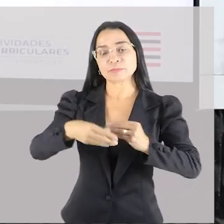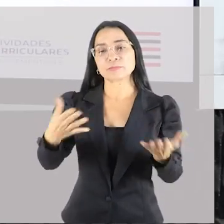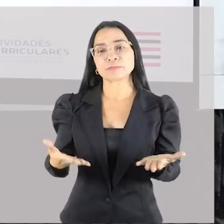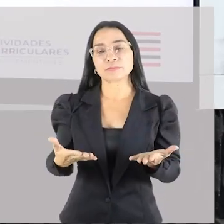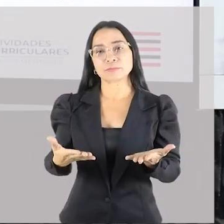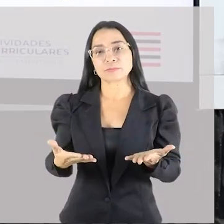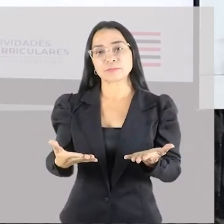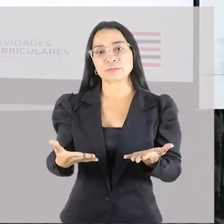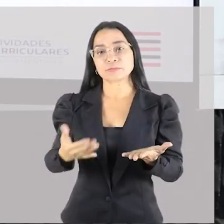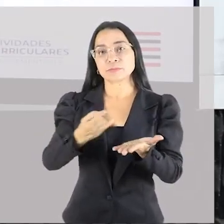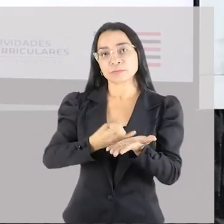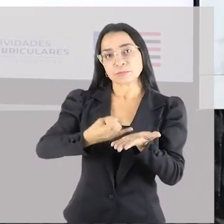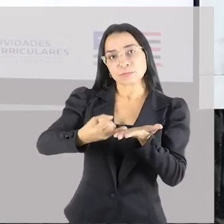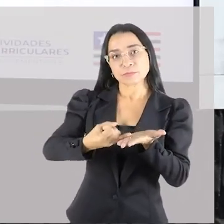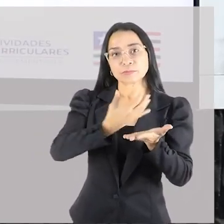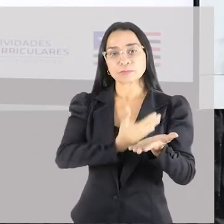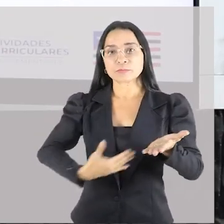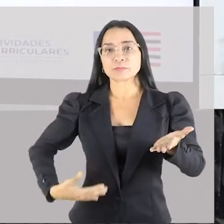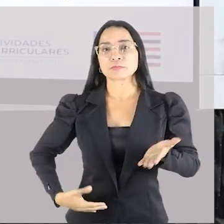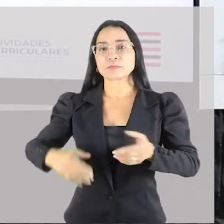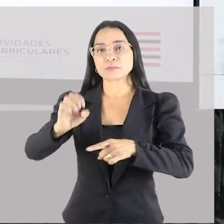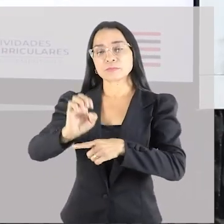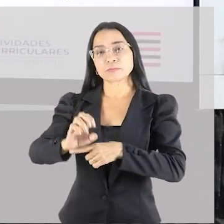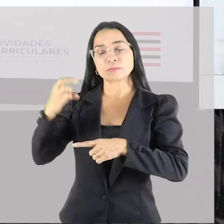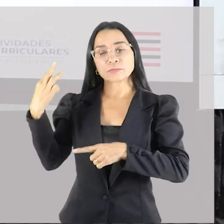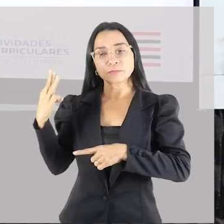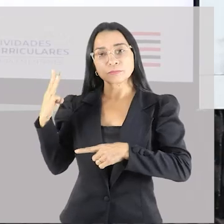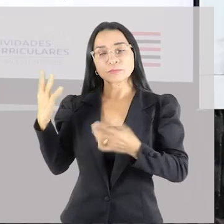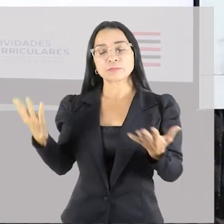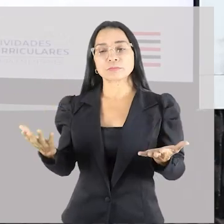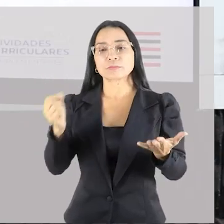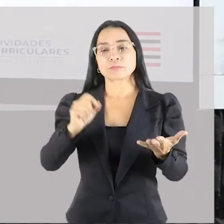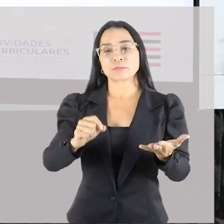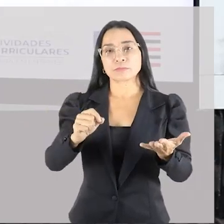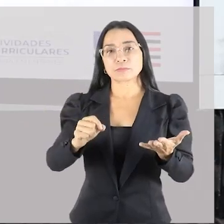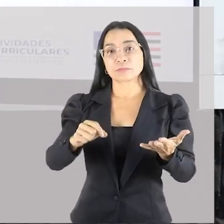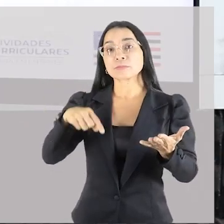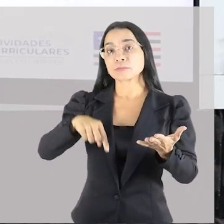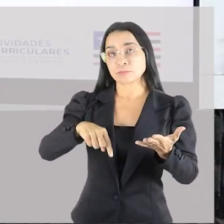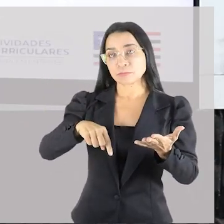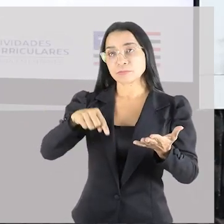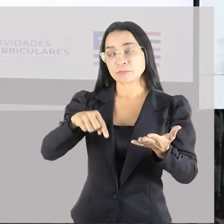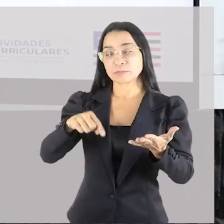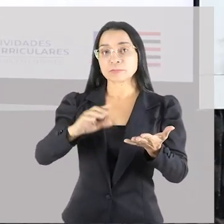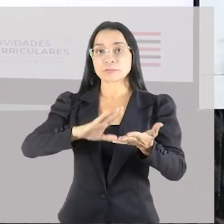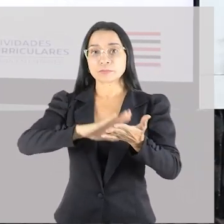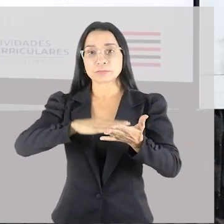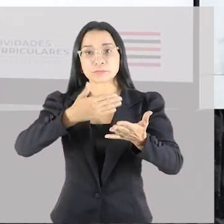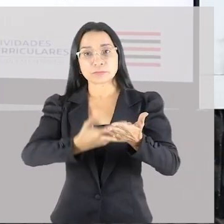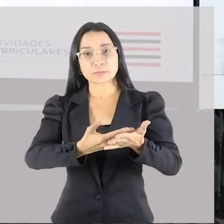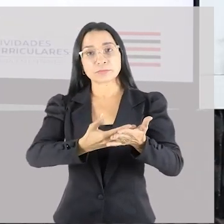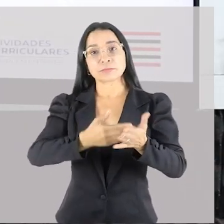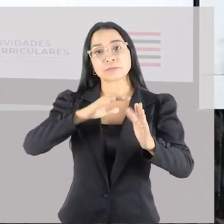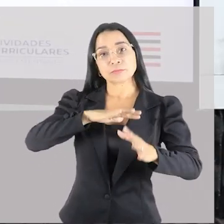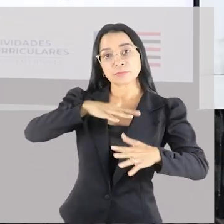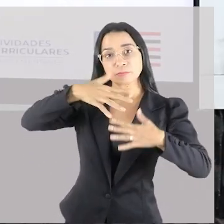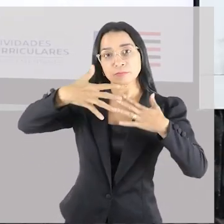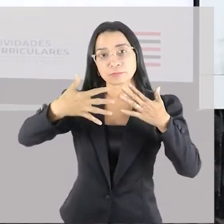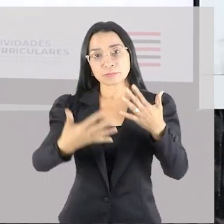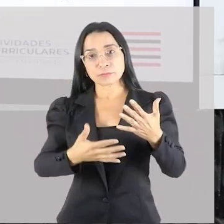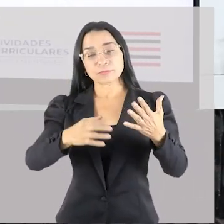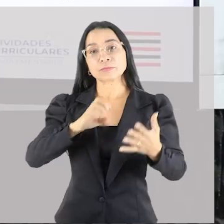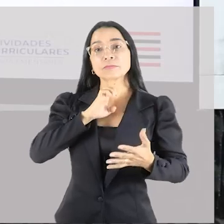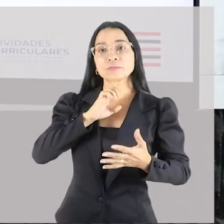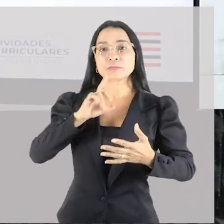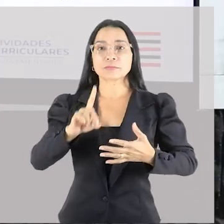complementares, uma iniciativa do Governo do Estado do Maranhão. Aqui no canto do nosso vídeo está a intérprete de Libras, Edna, que vai estar